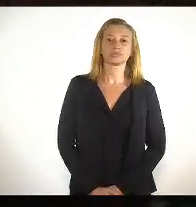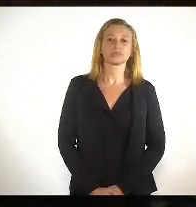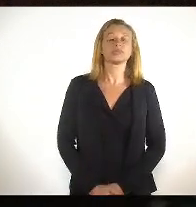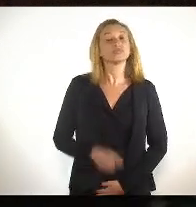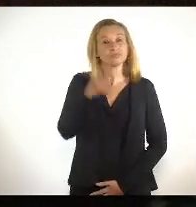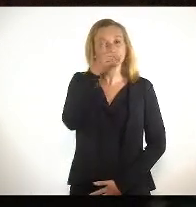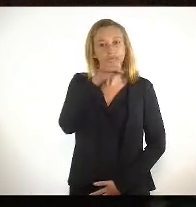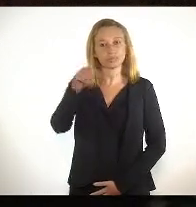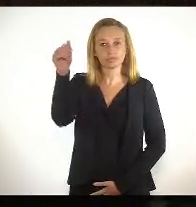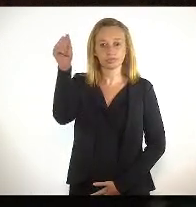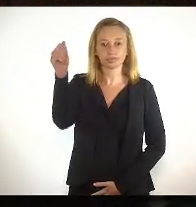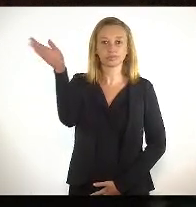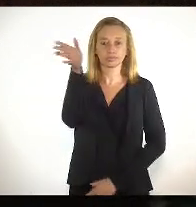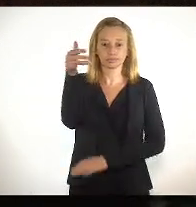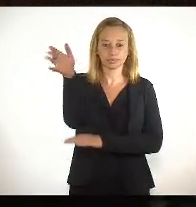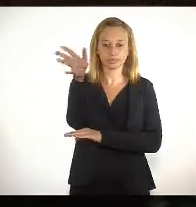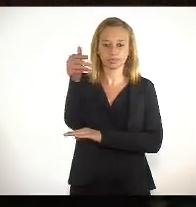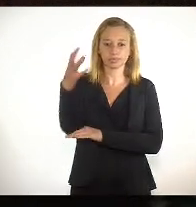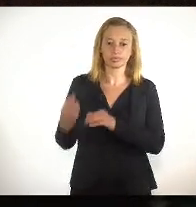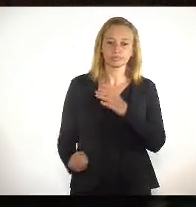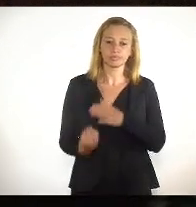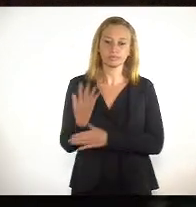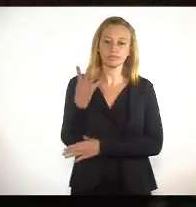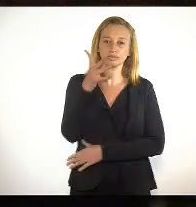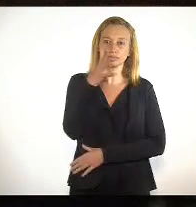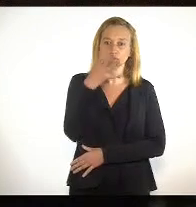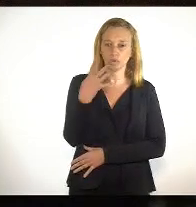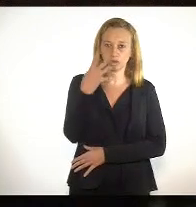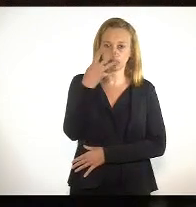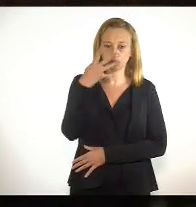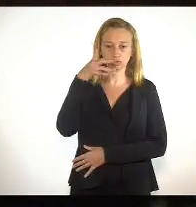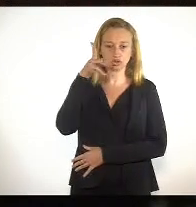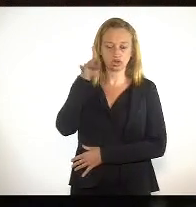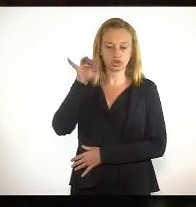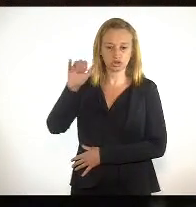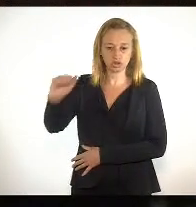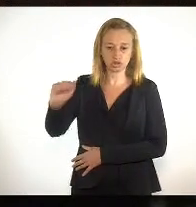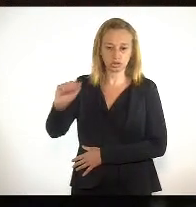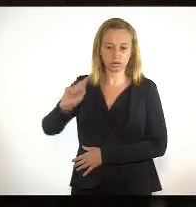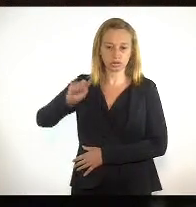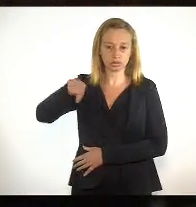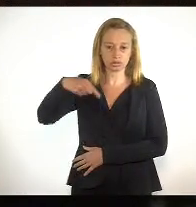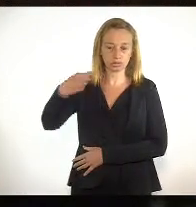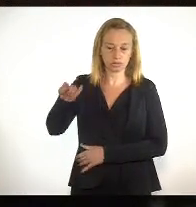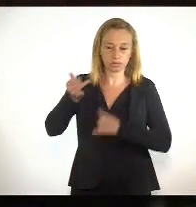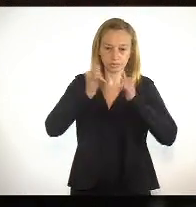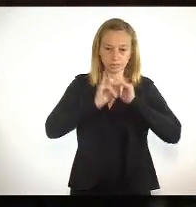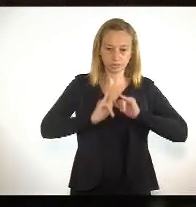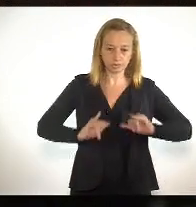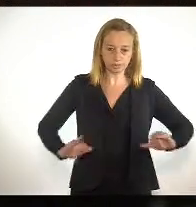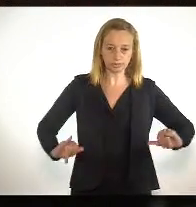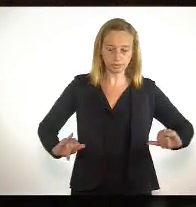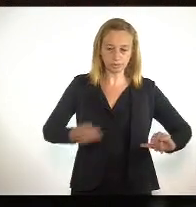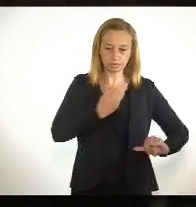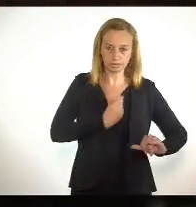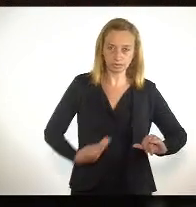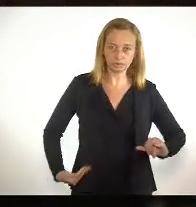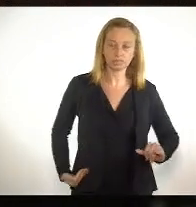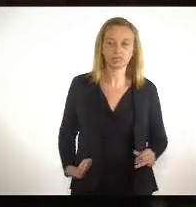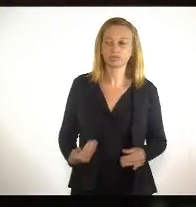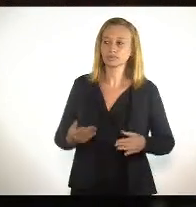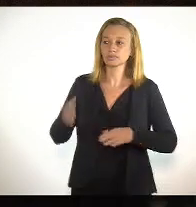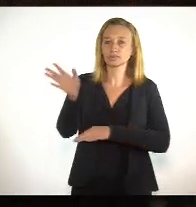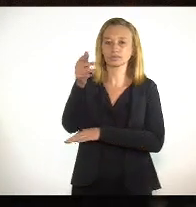Dia da Bandeira, ele foi criado 4 dias após a proclamação da nossa República. E a